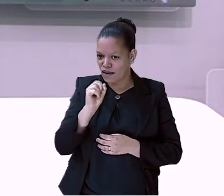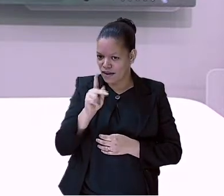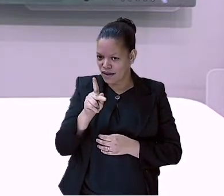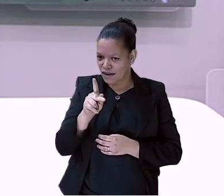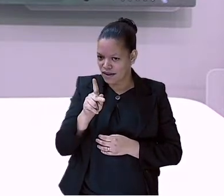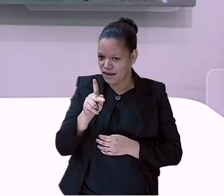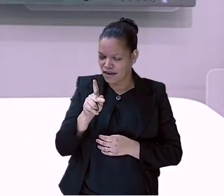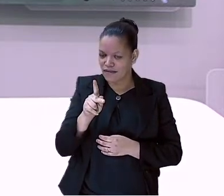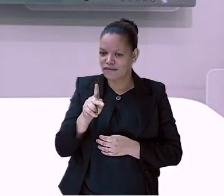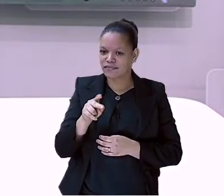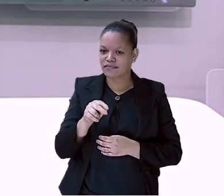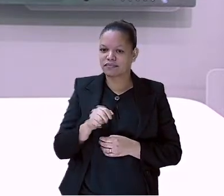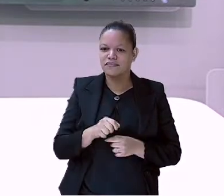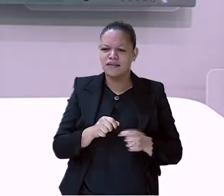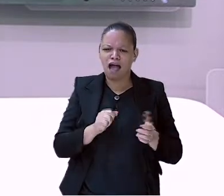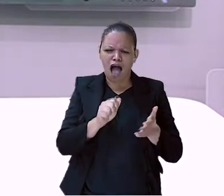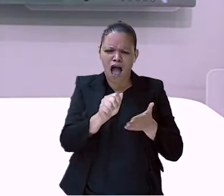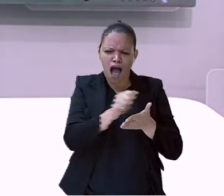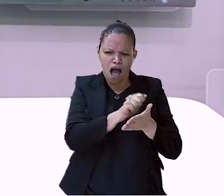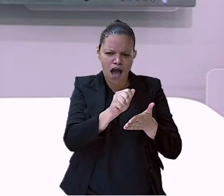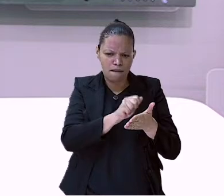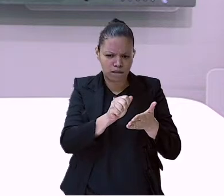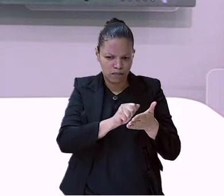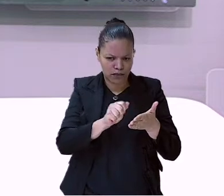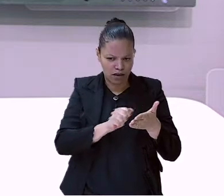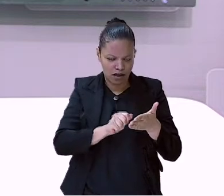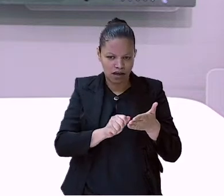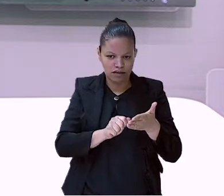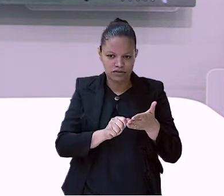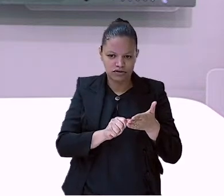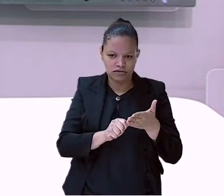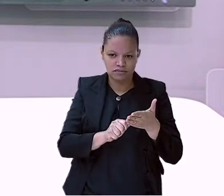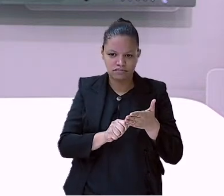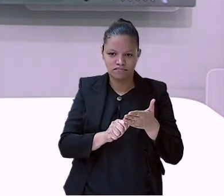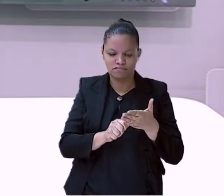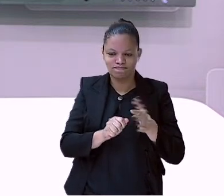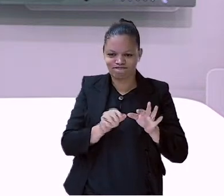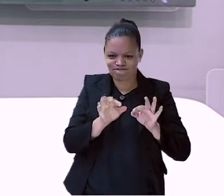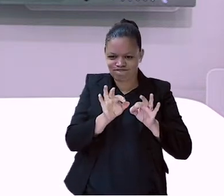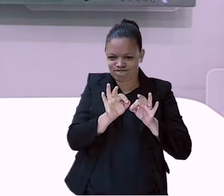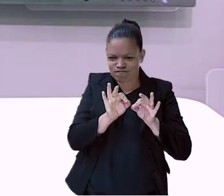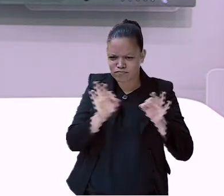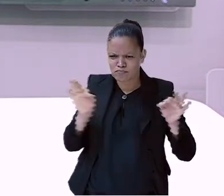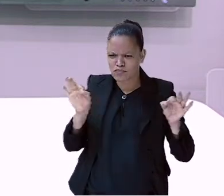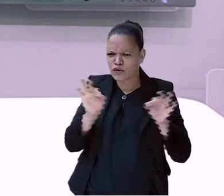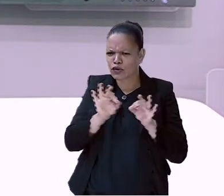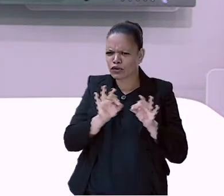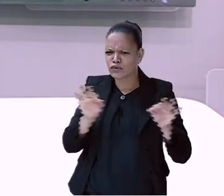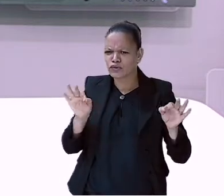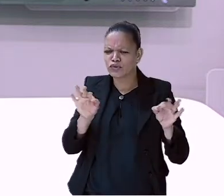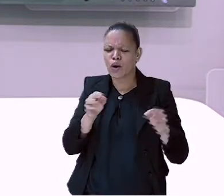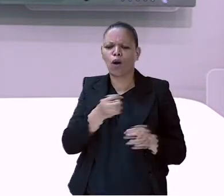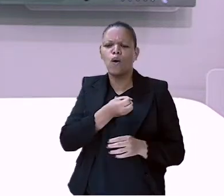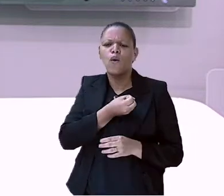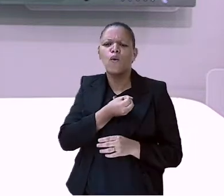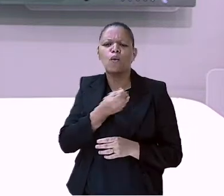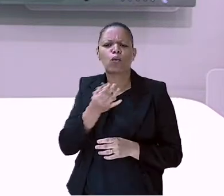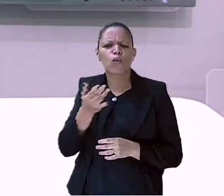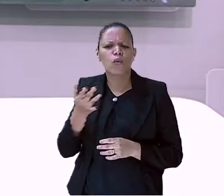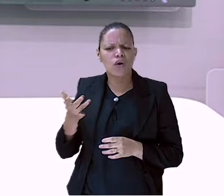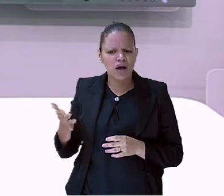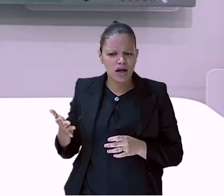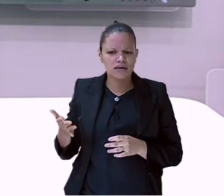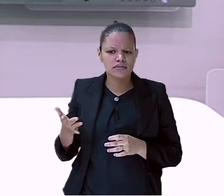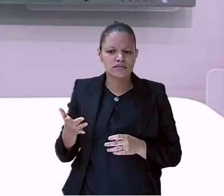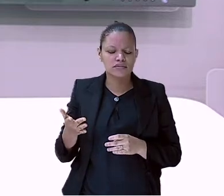meio. Então, eu tenho que contar. Passou do 4, quantos risquinhos foram? Então, eu tenho